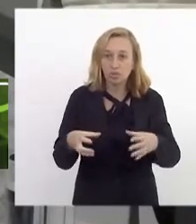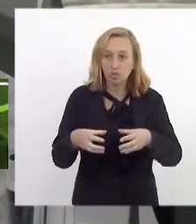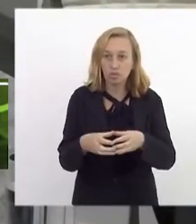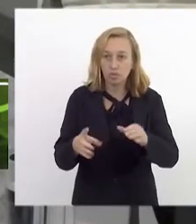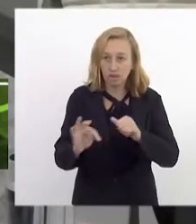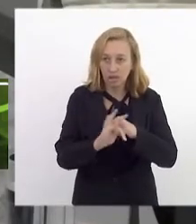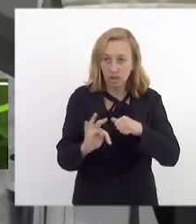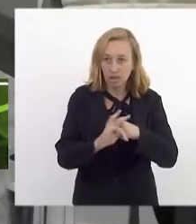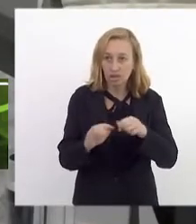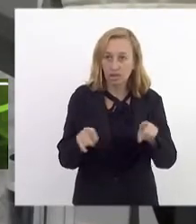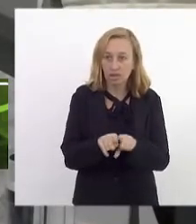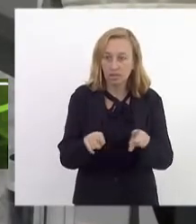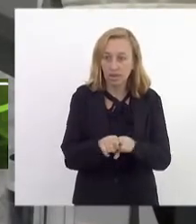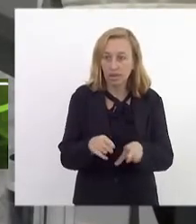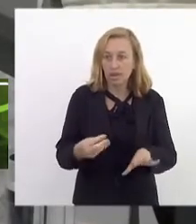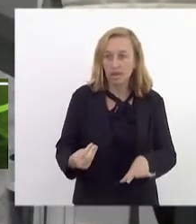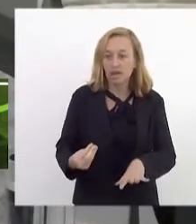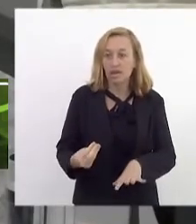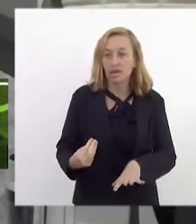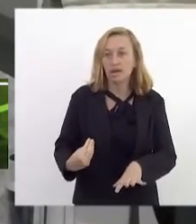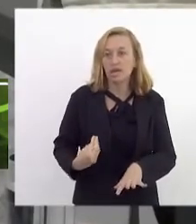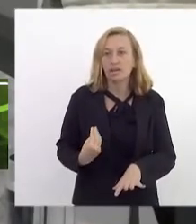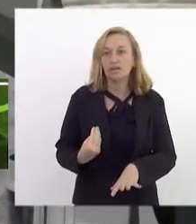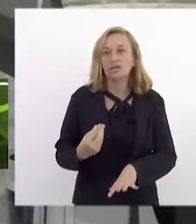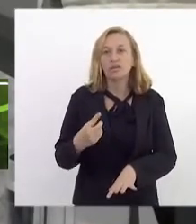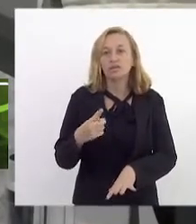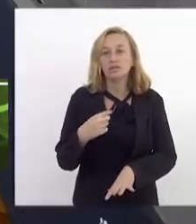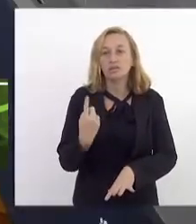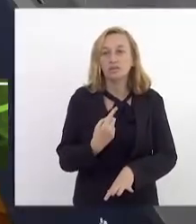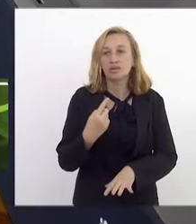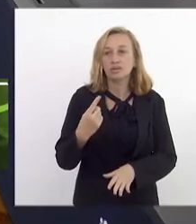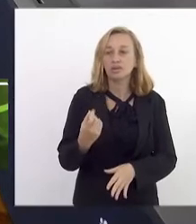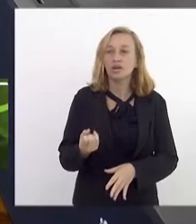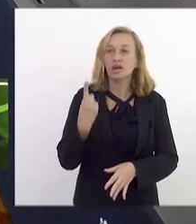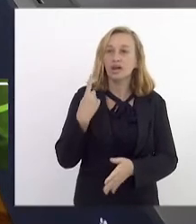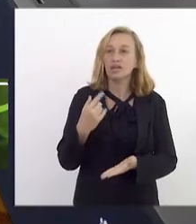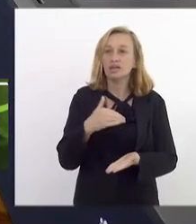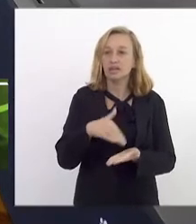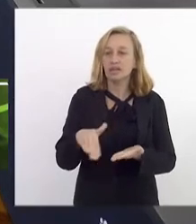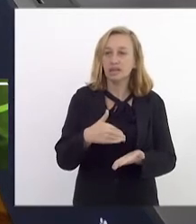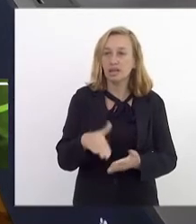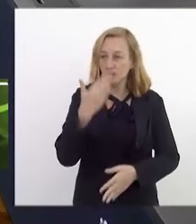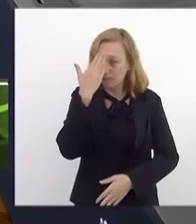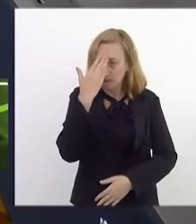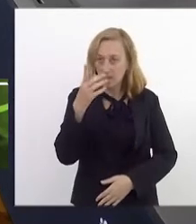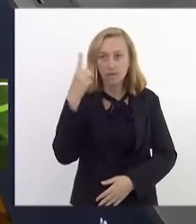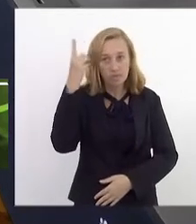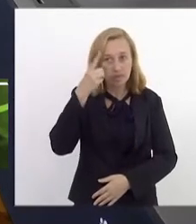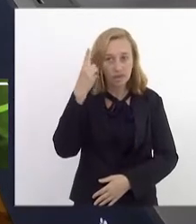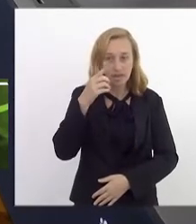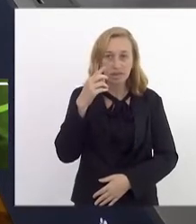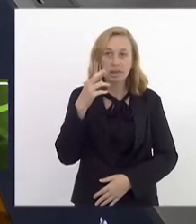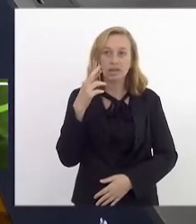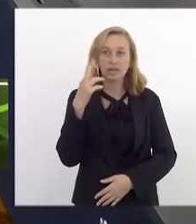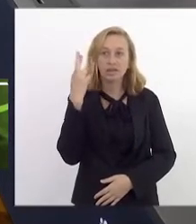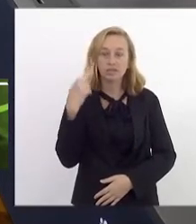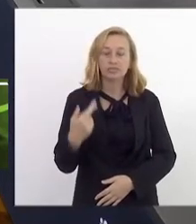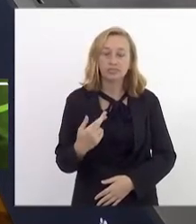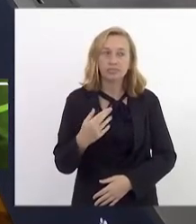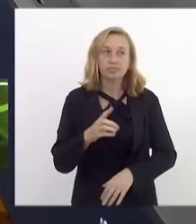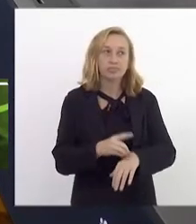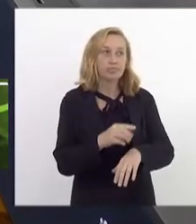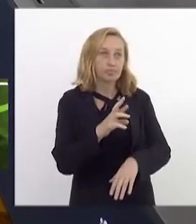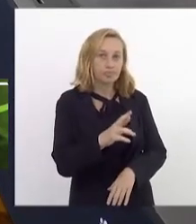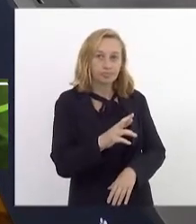e também a presença do nosso ex-secretário. Muito obrigada. Obrigado, deputada Renata. Doutora Irlaine, a